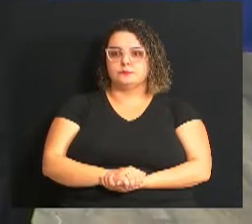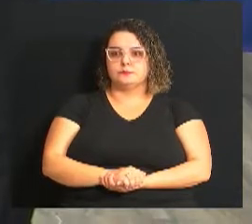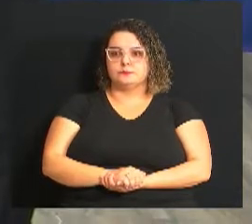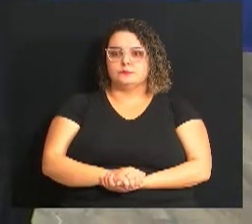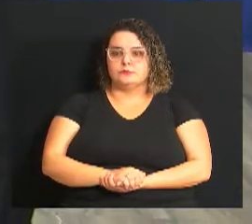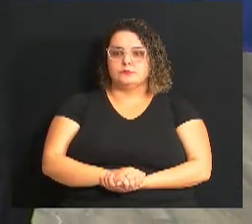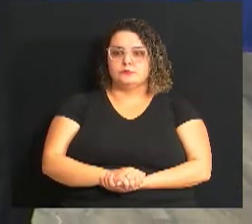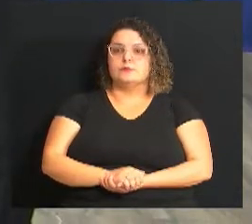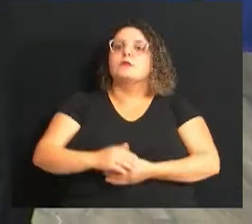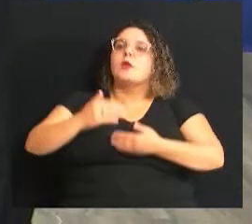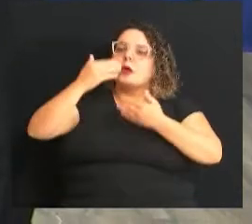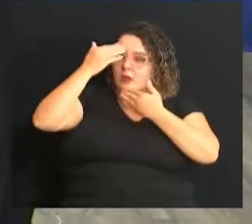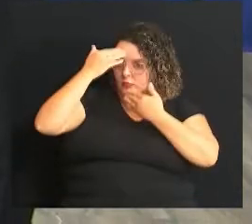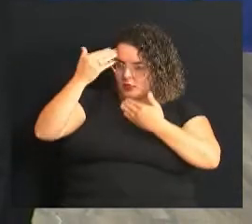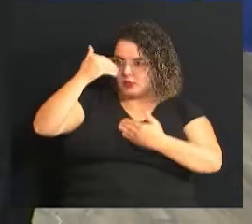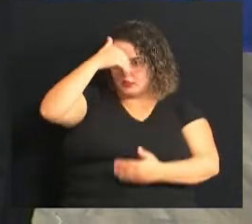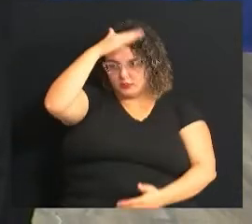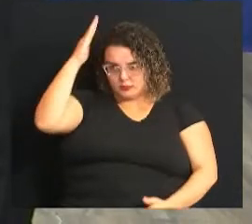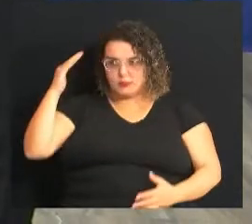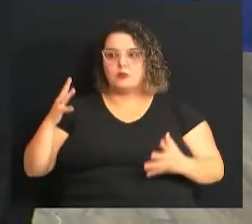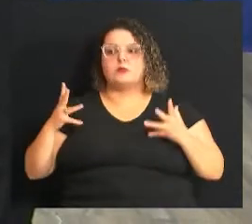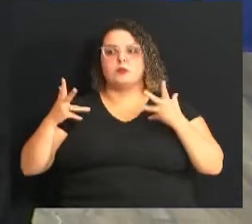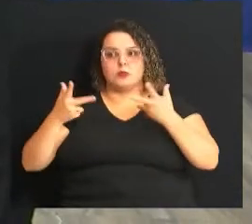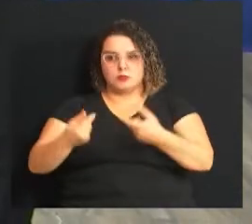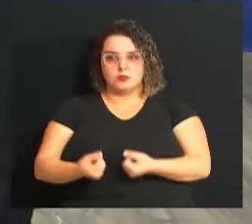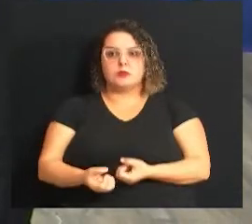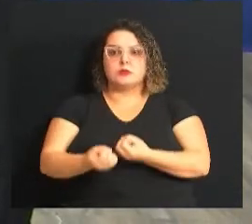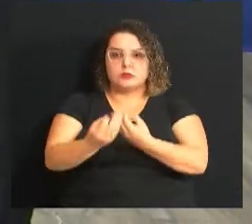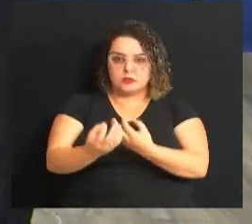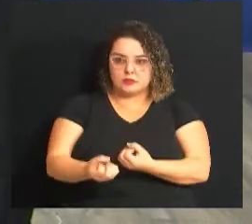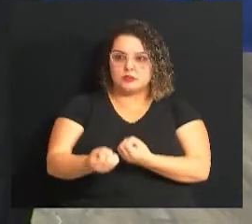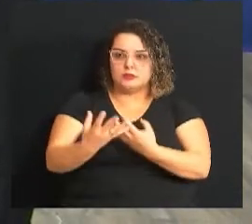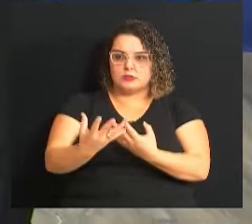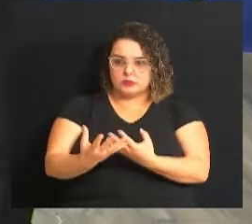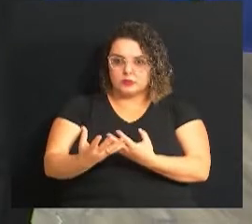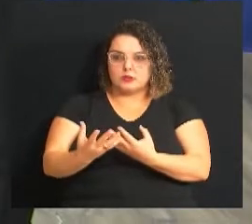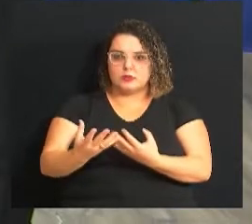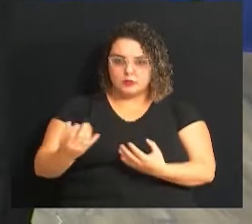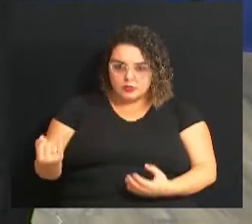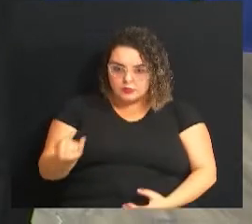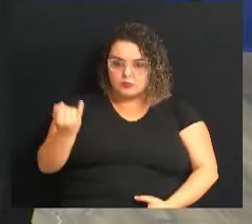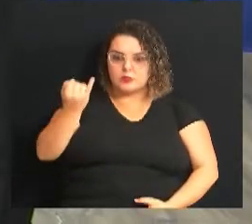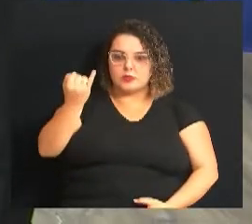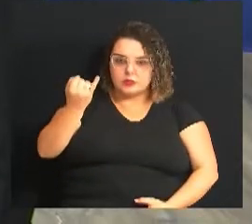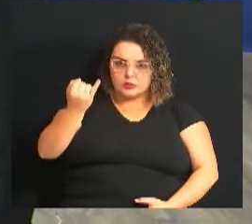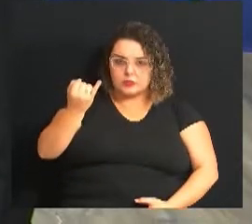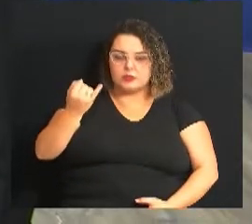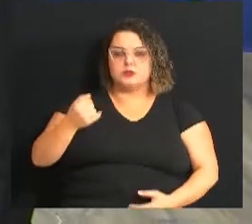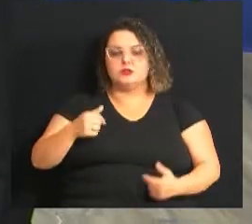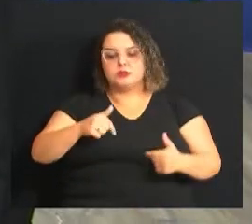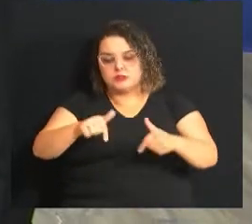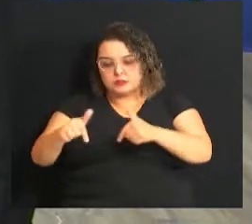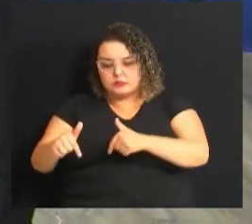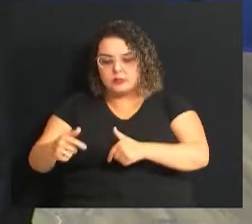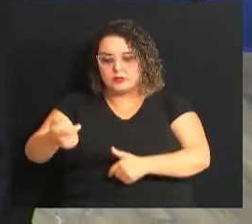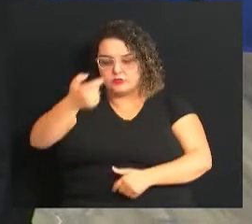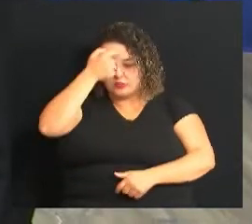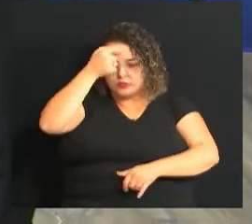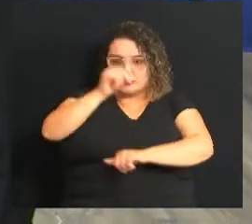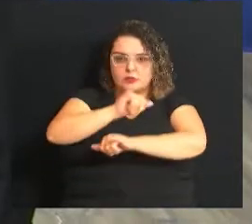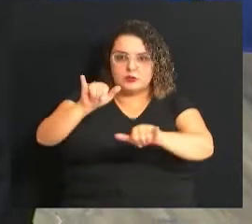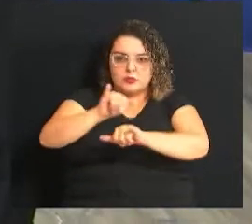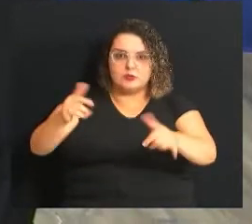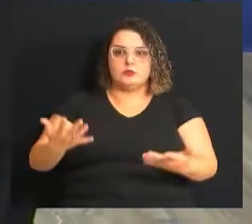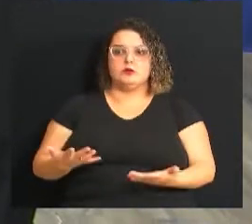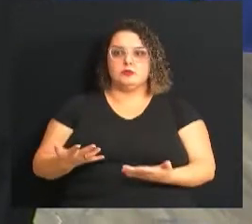Muito obrigado, Mariana Meira, por todas as informações. Importante este trabalho de conscientização para que essa informação chegue